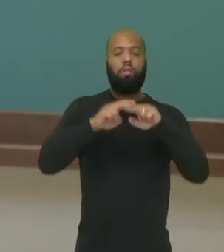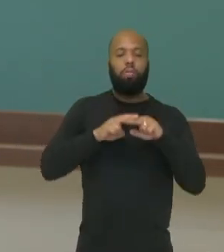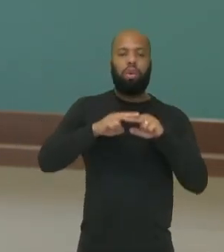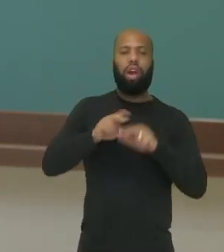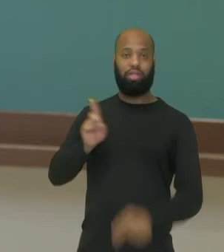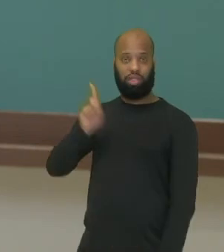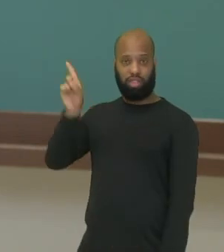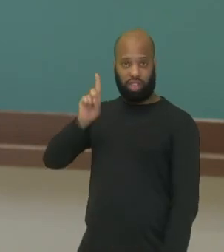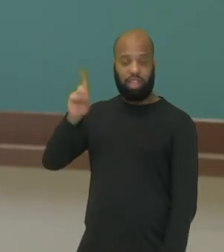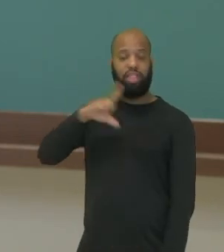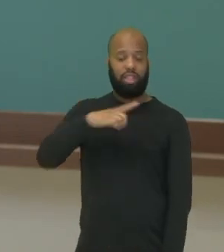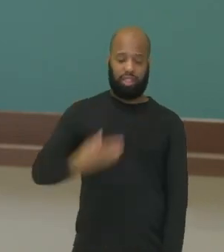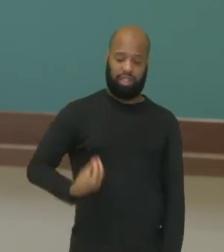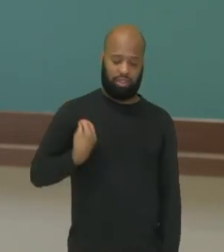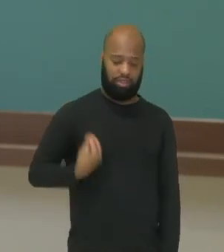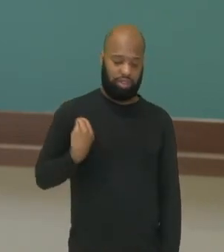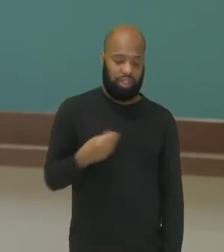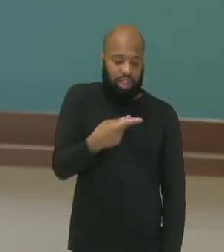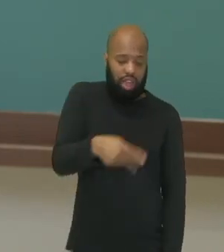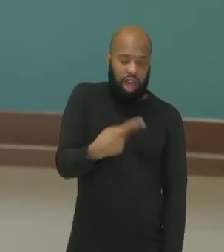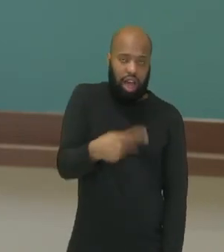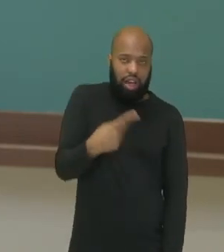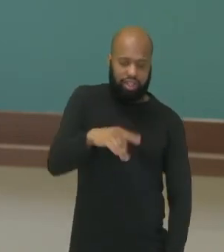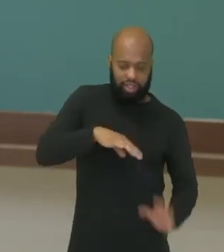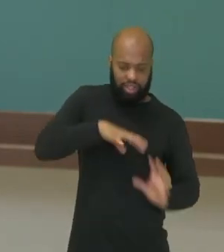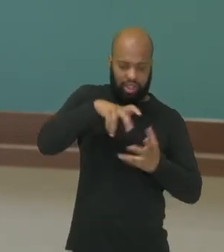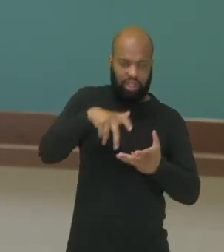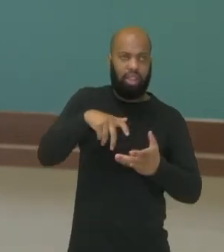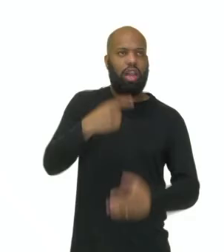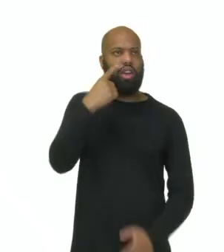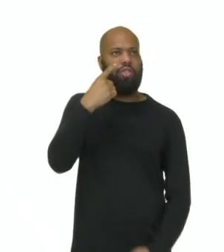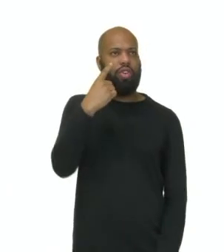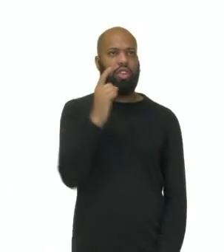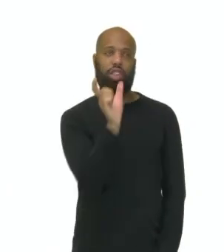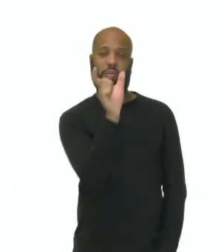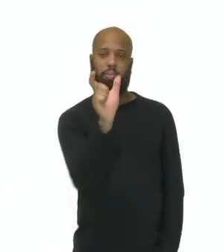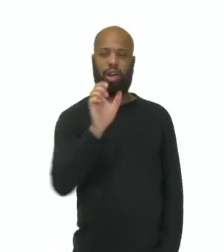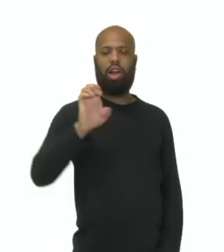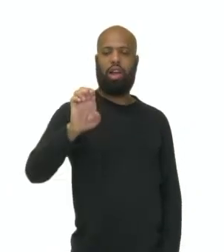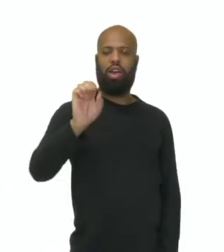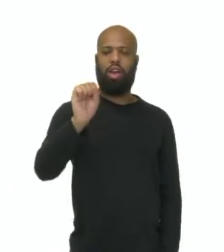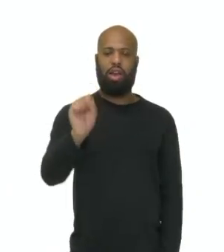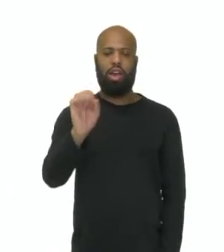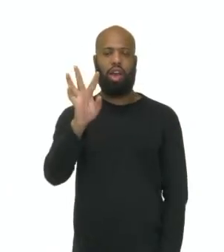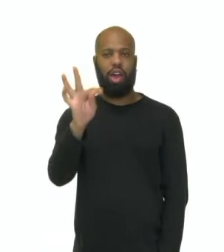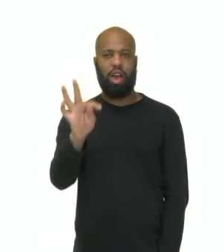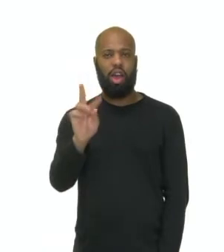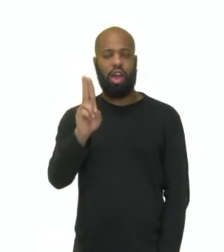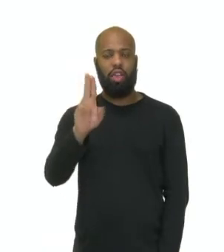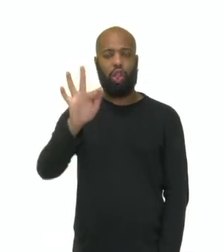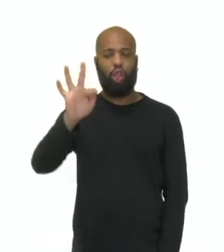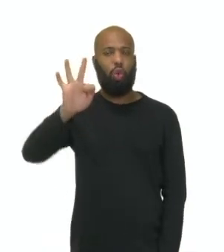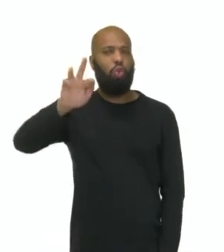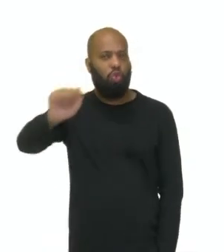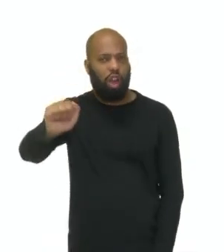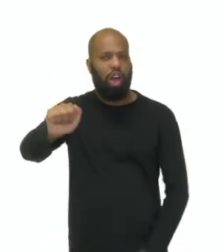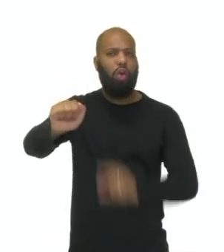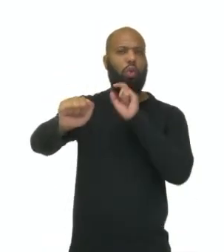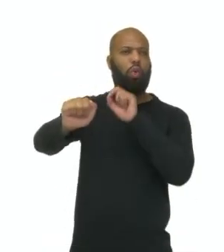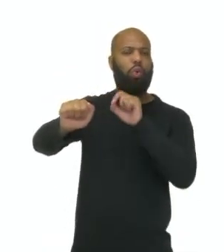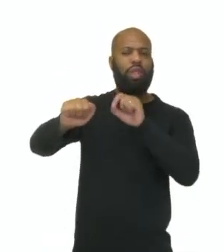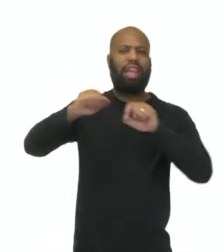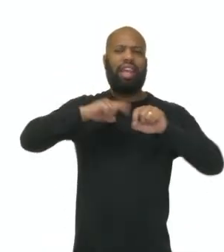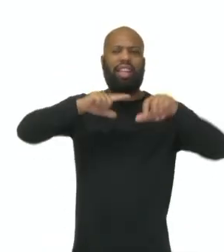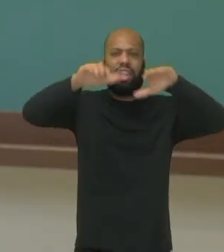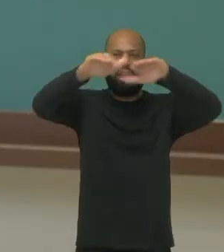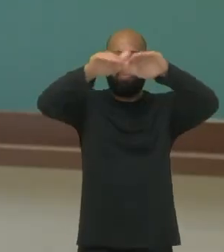a presença de vida na Terra, né? Estufa. Quando a gente vê esse nome, estufa, a gente já lembra ali, né, de plantas